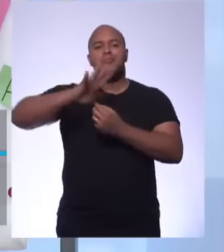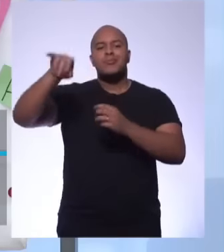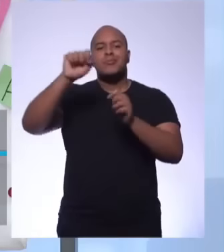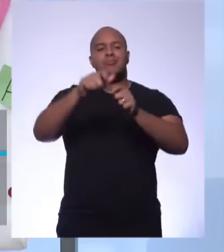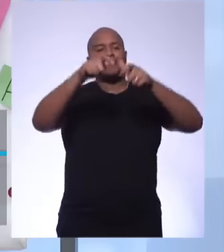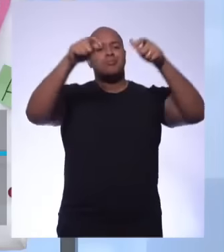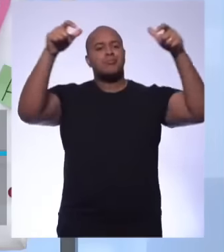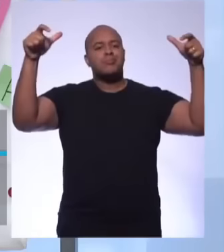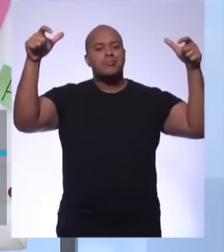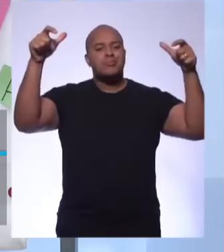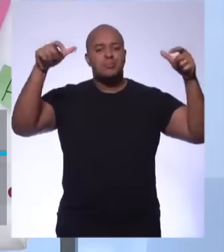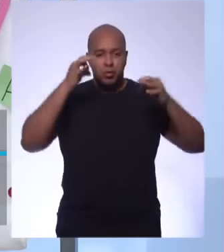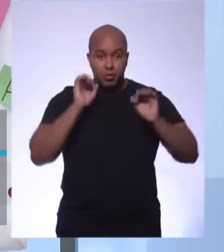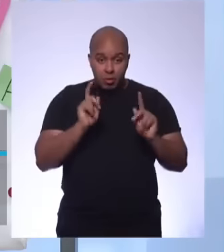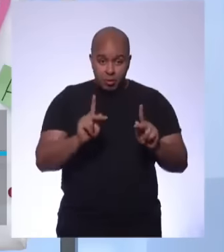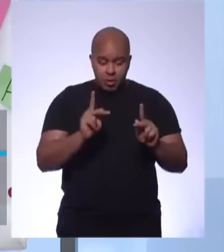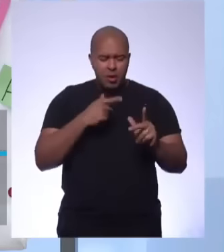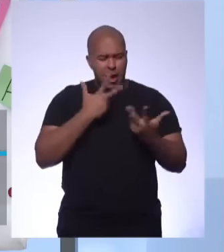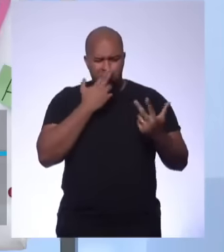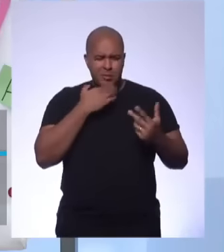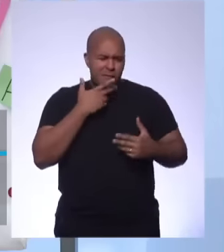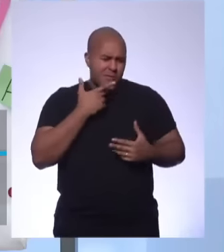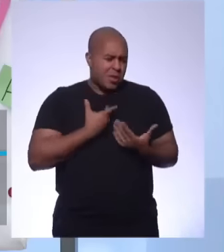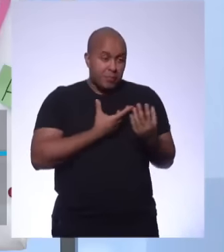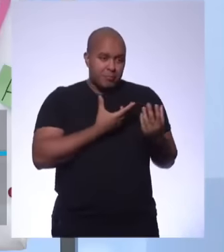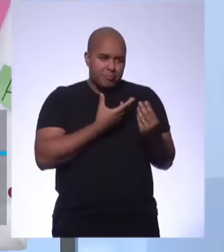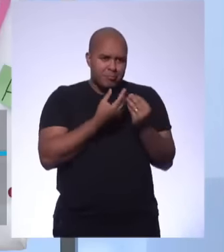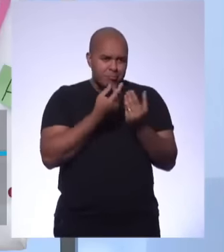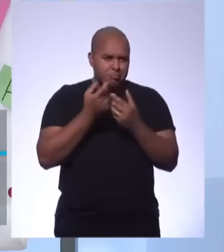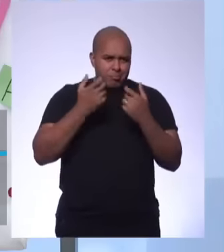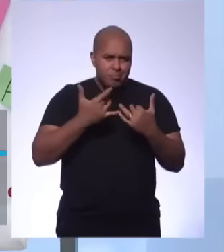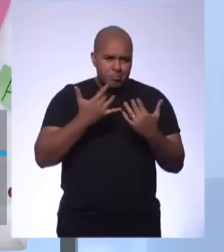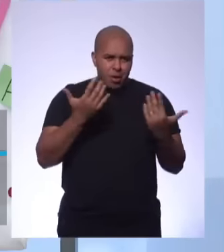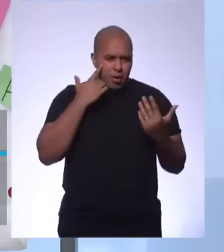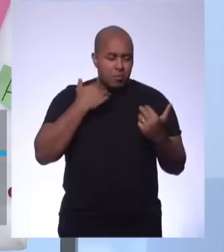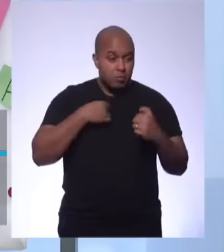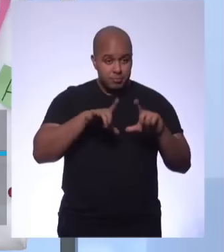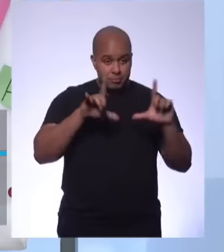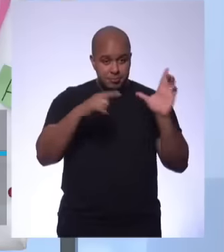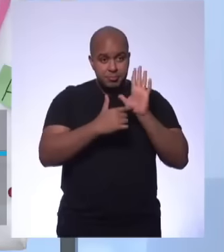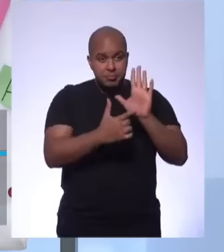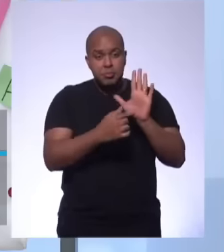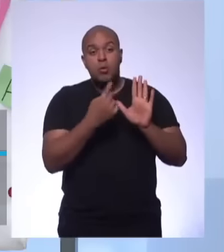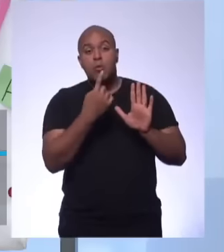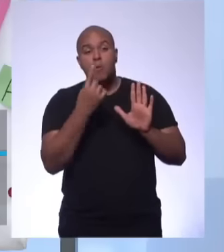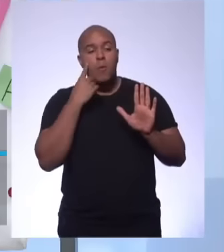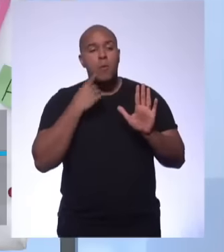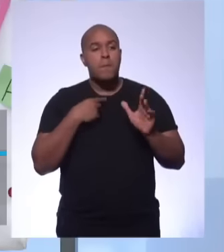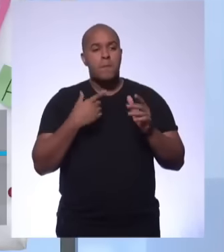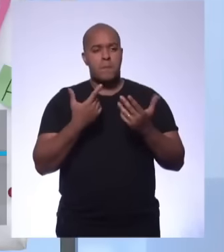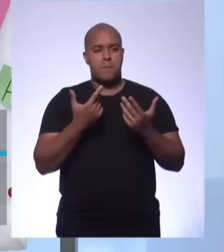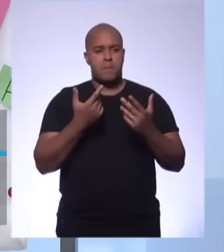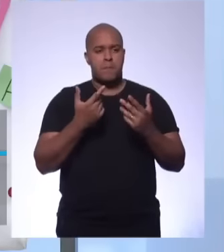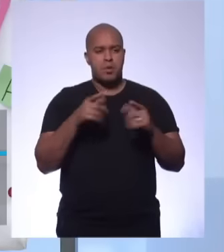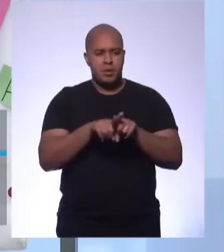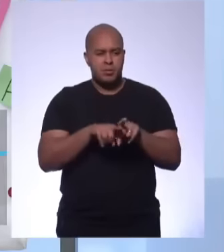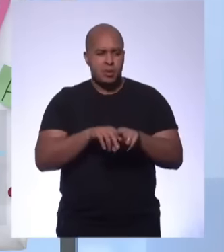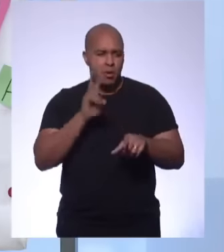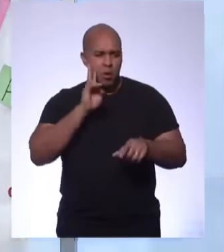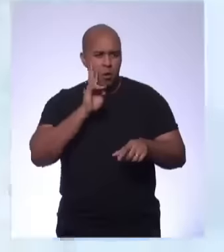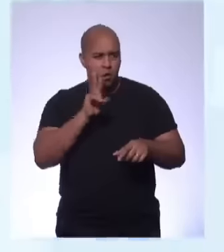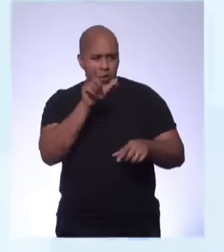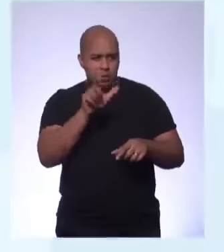bem? Bom, acho que eu falei bastante aqui. Vou deixar na tela para vocês uma fonte também, dá uma olhadinha aí